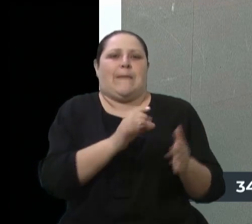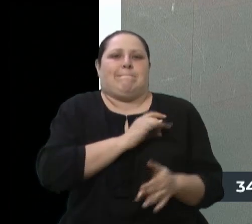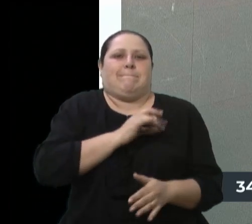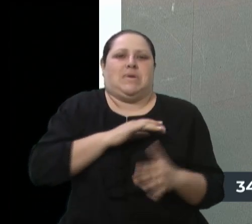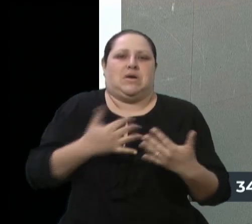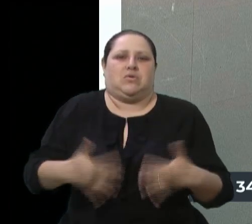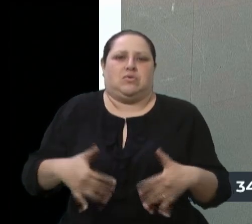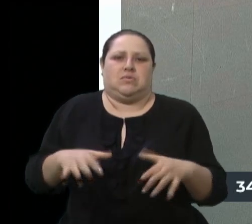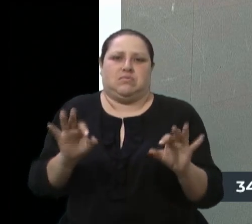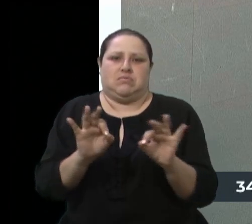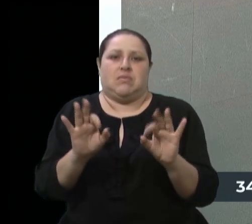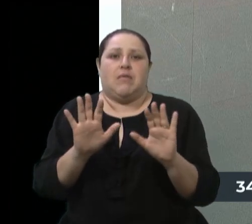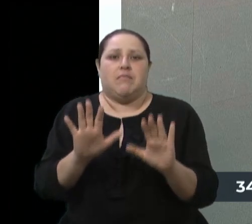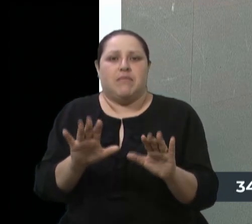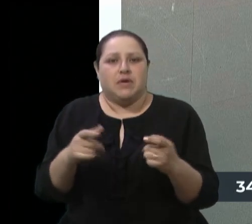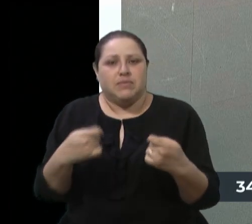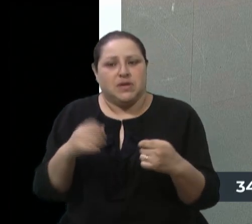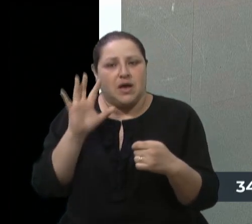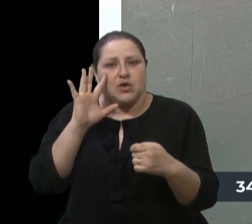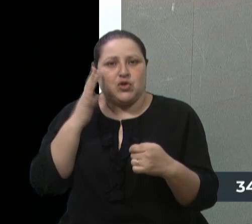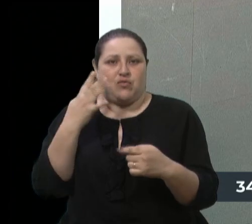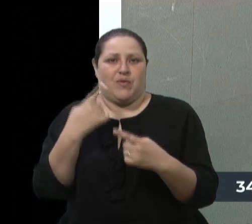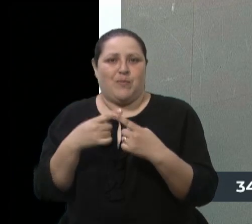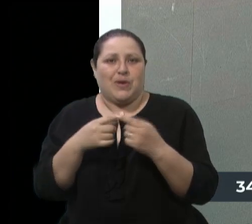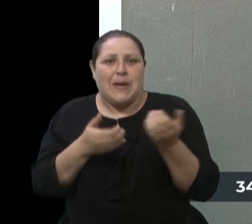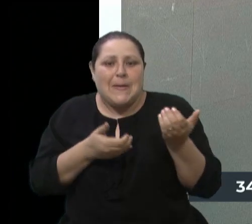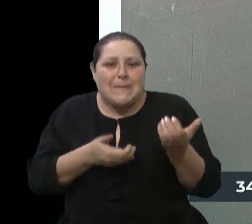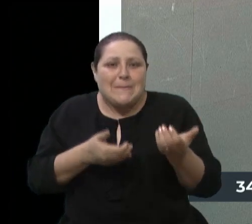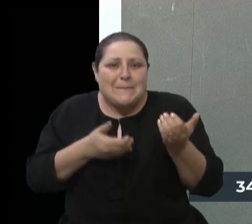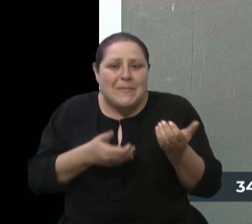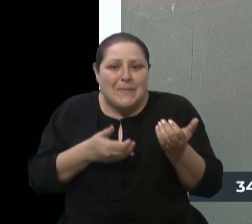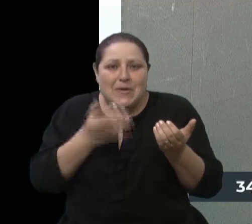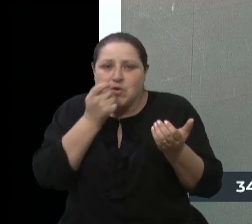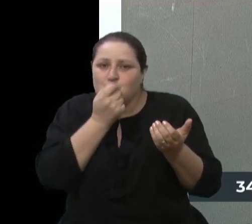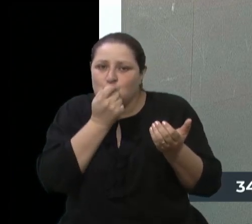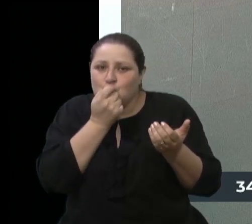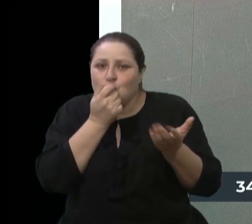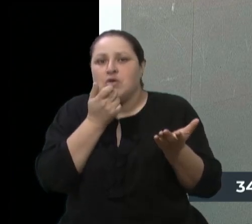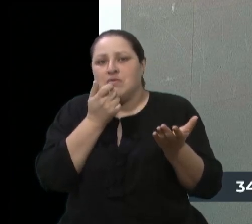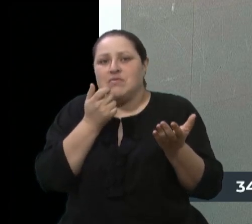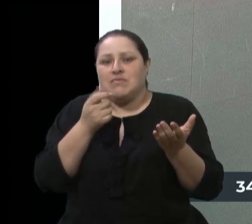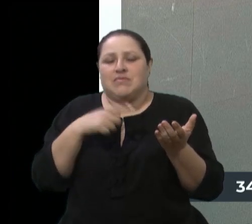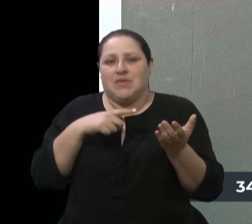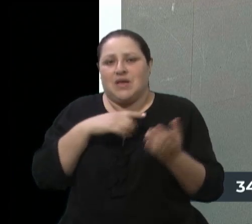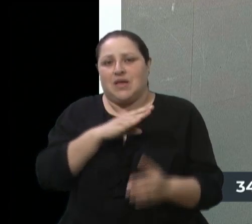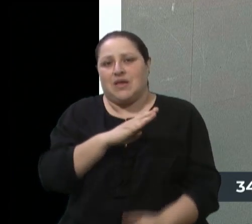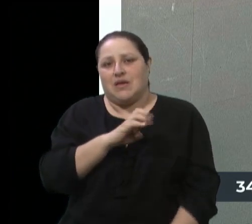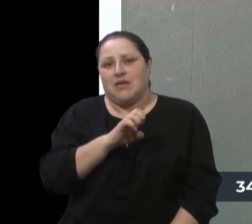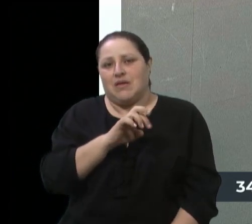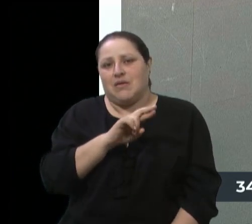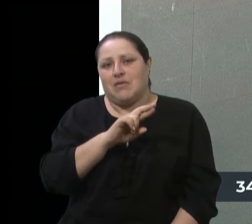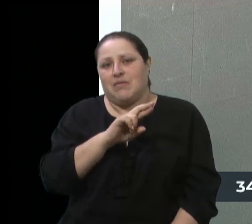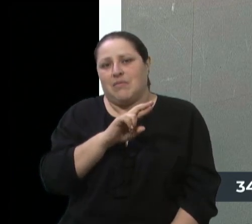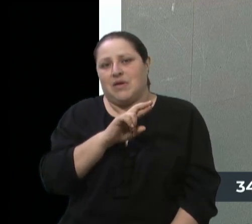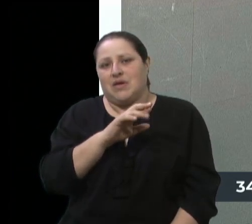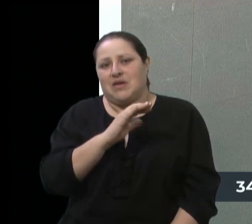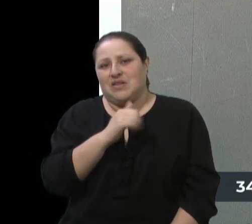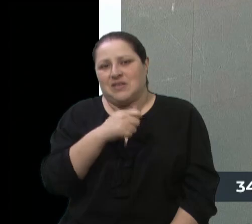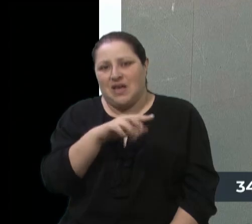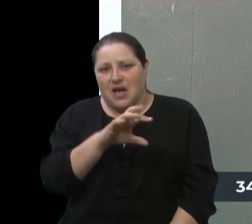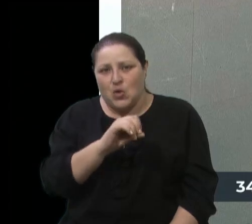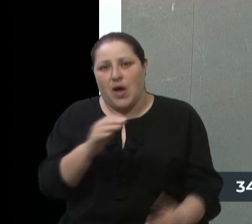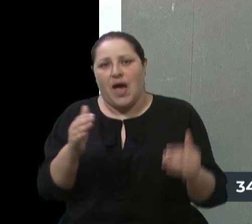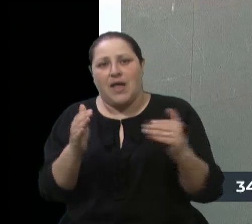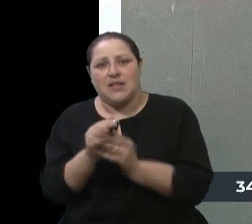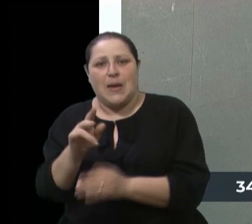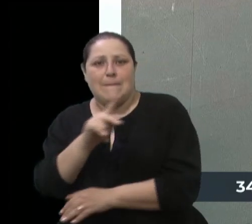ser resolvidas, porque os bebês, desde o berçário até a pré-escola, estão nessas condições.